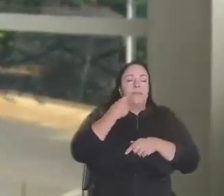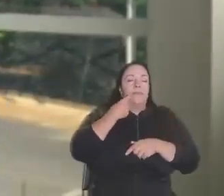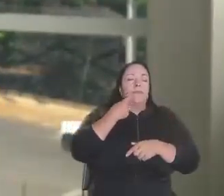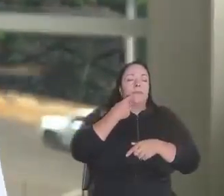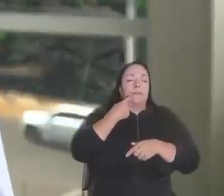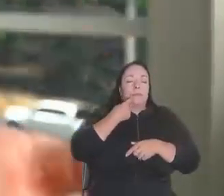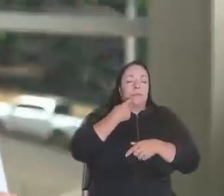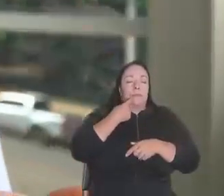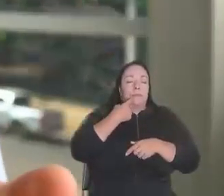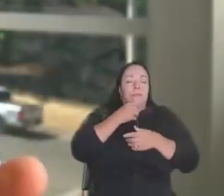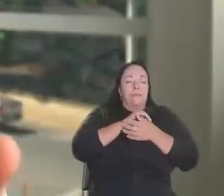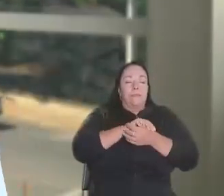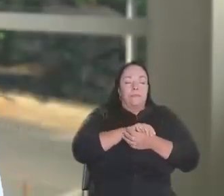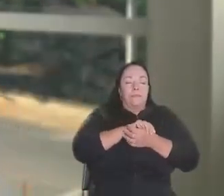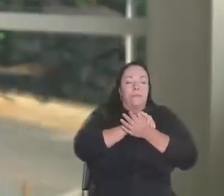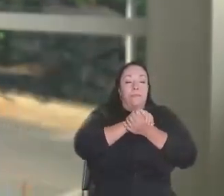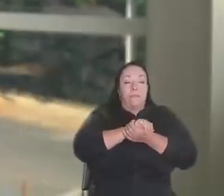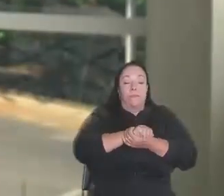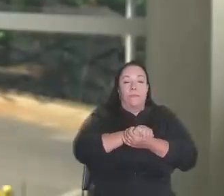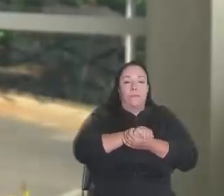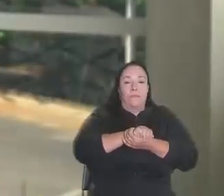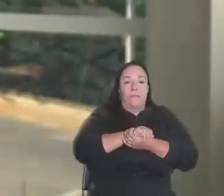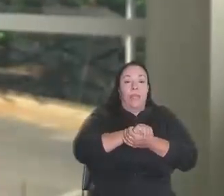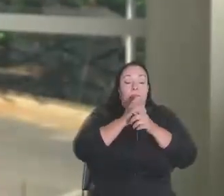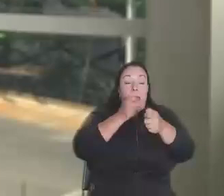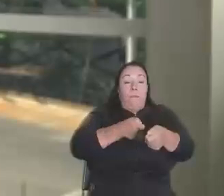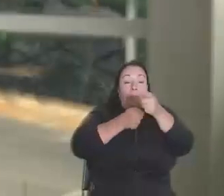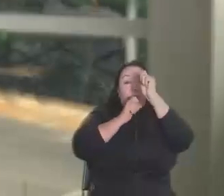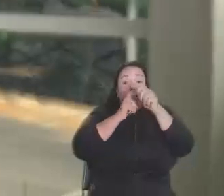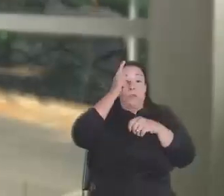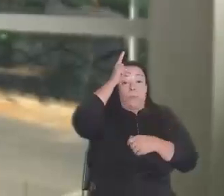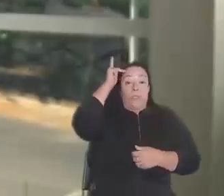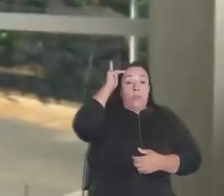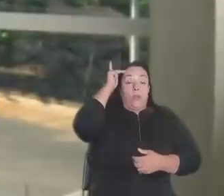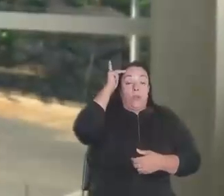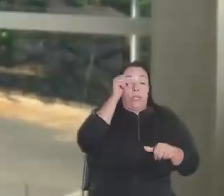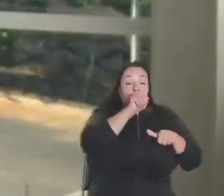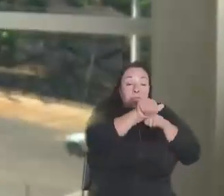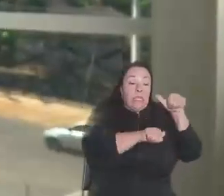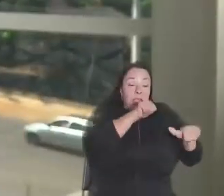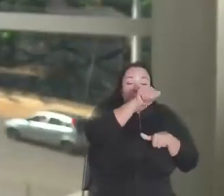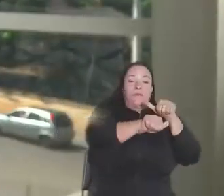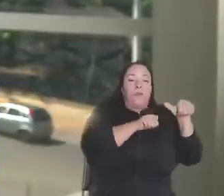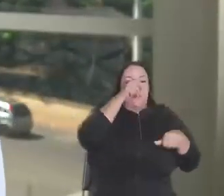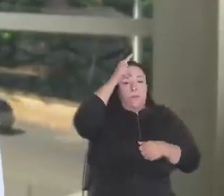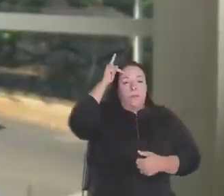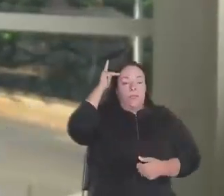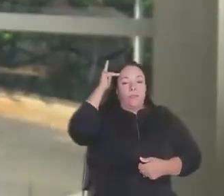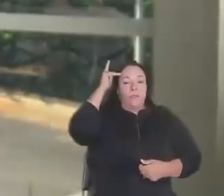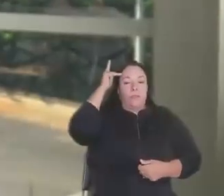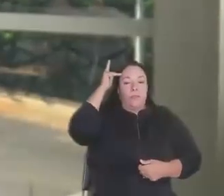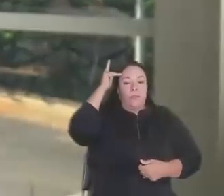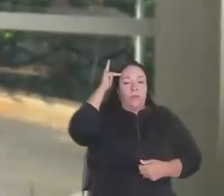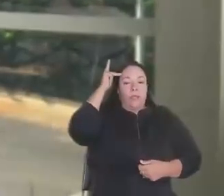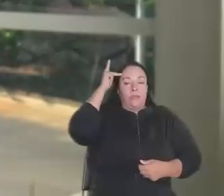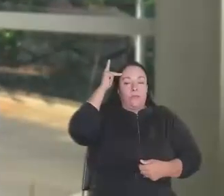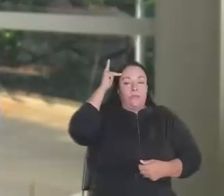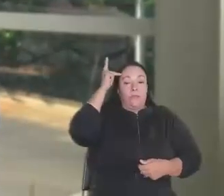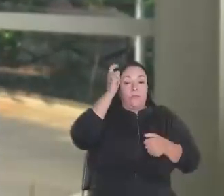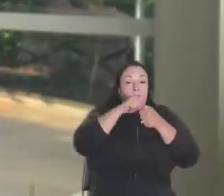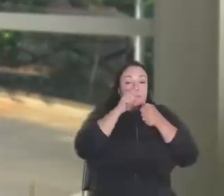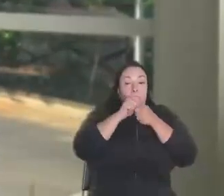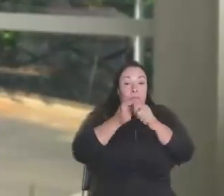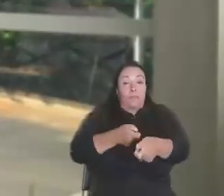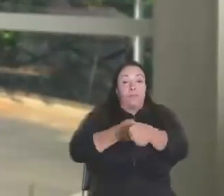pescaria que pescou pessoas, transformou essas pessoas e, principalmente, fez da